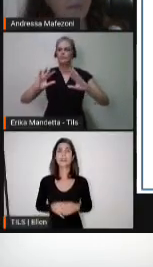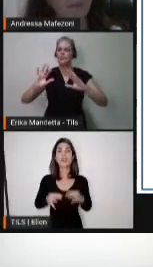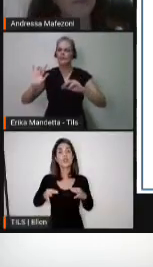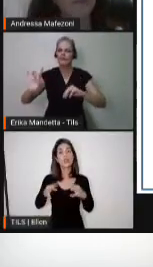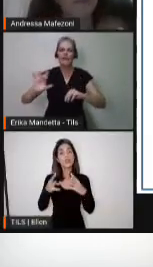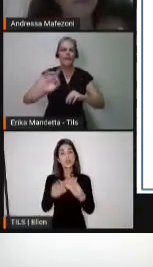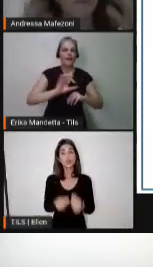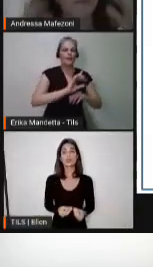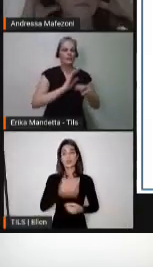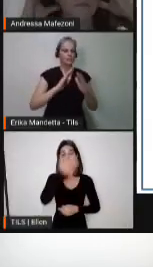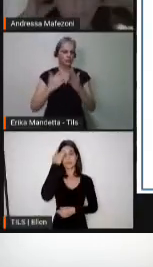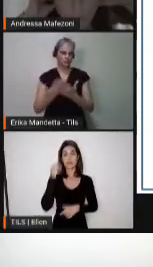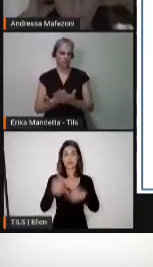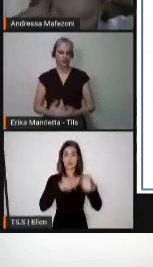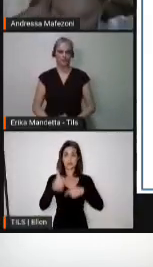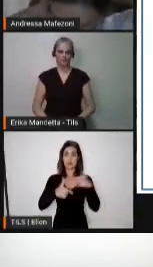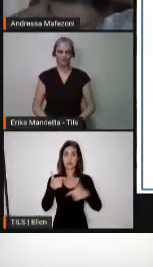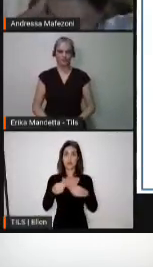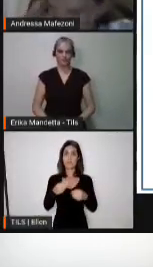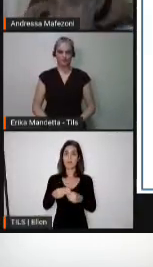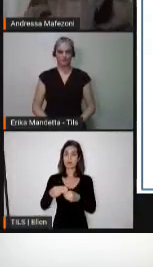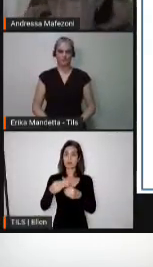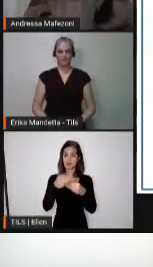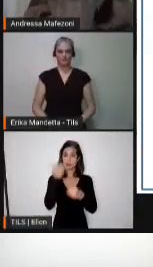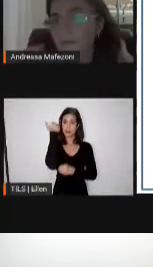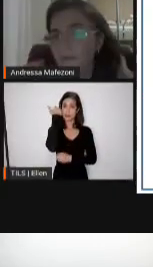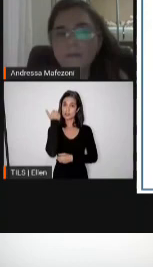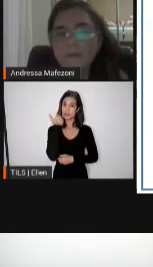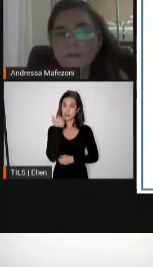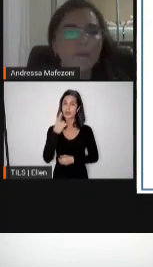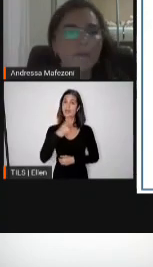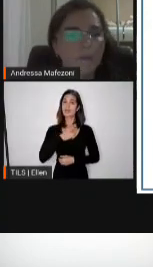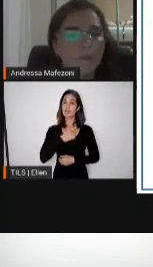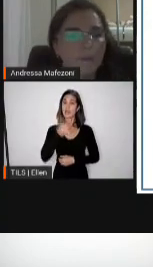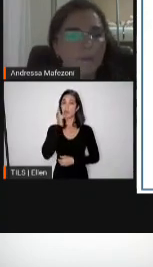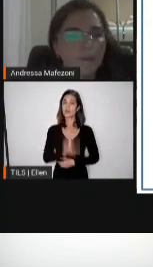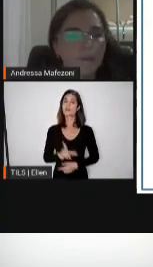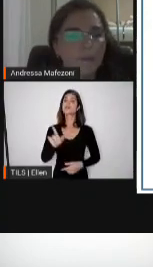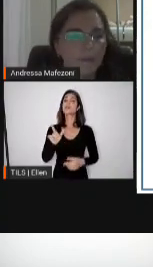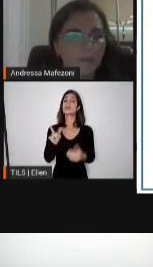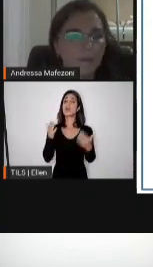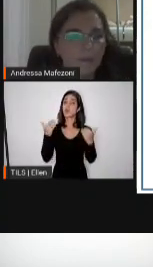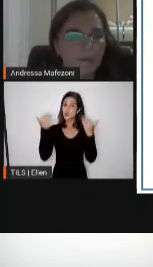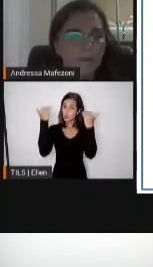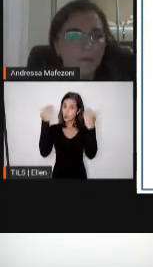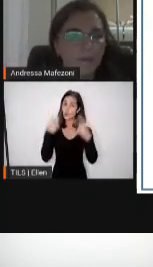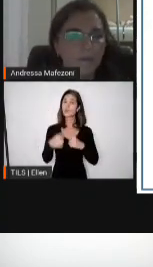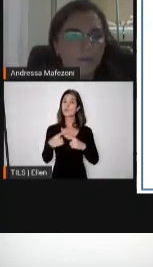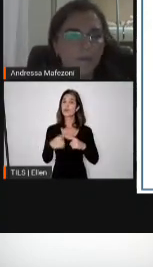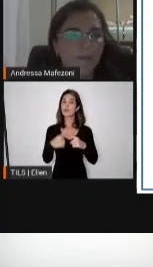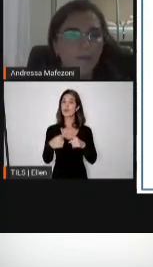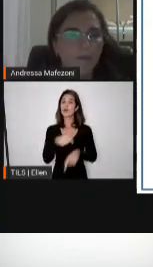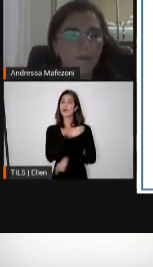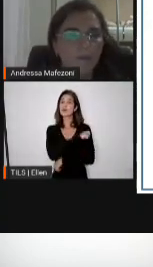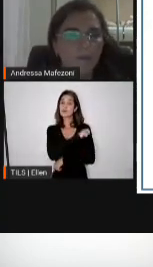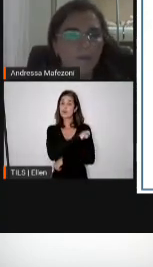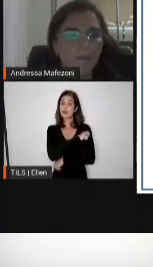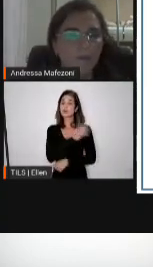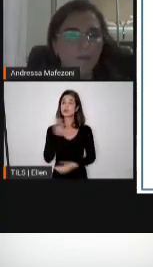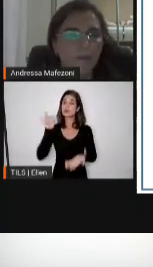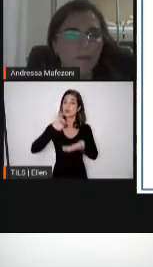Maria, ele tem alcançado sucesso a partir do momento que estes estudantes realmente